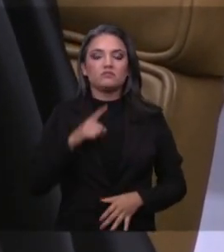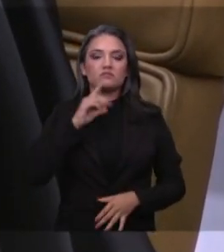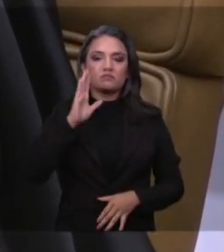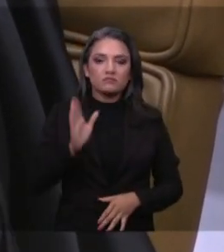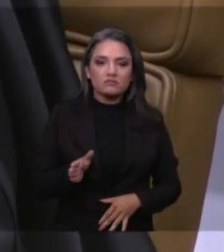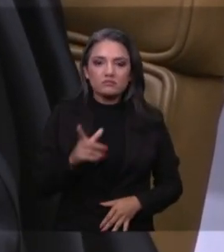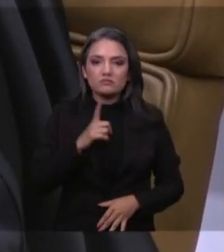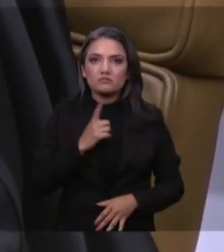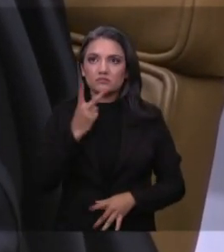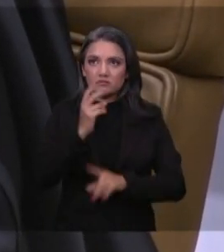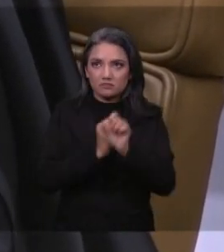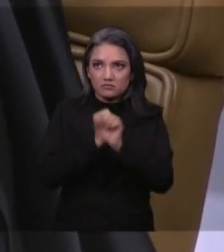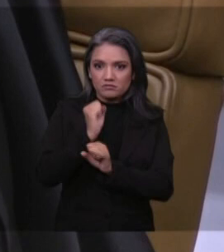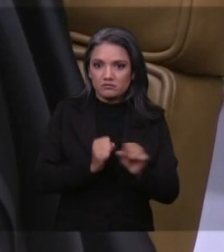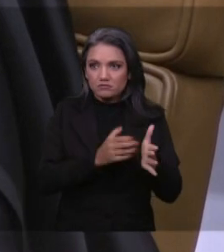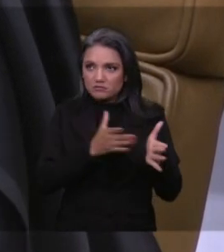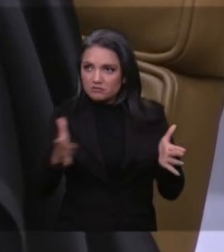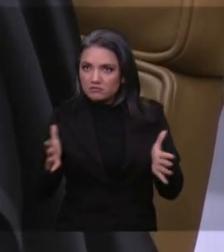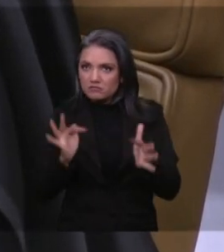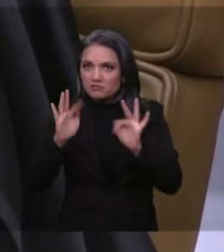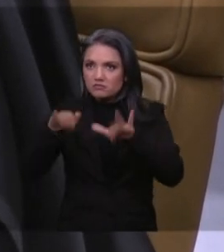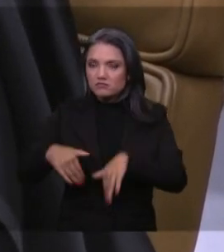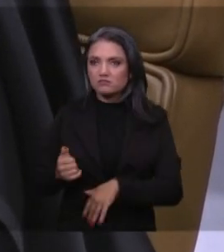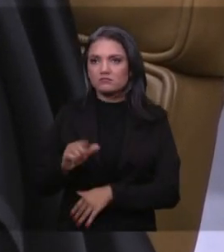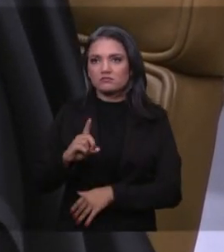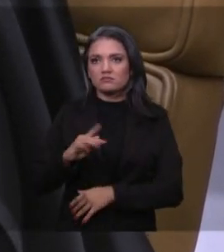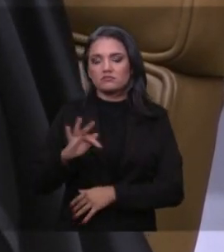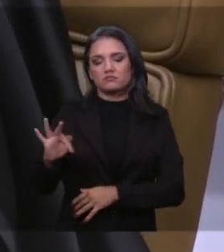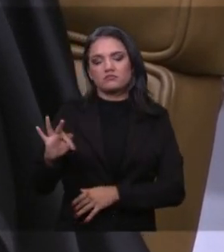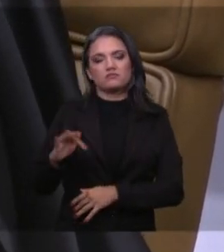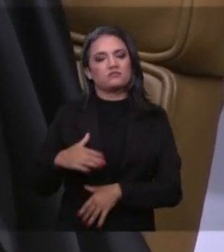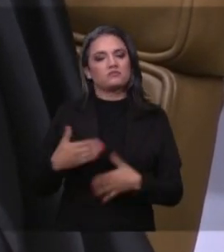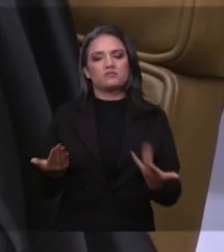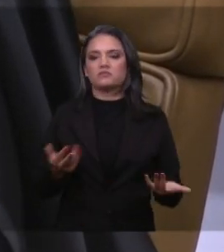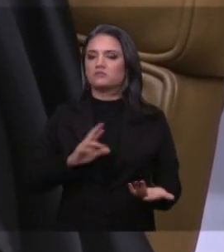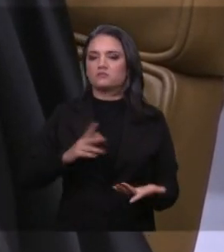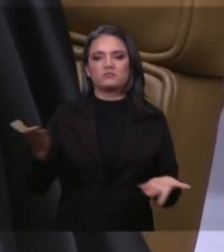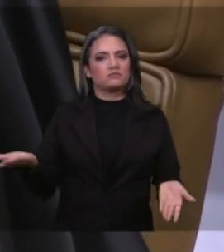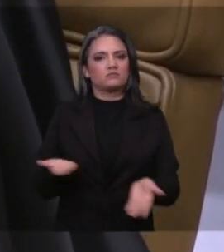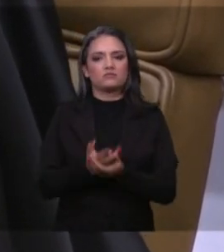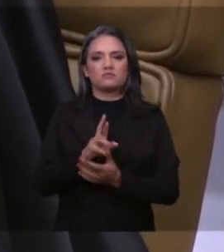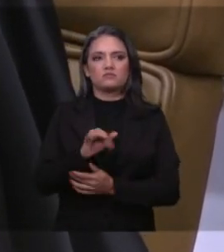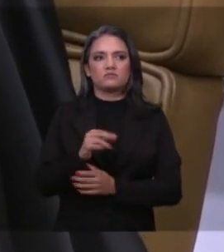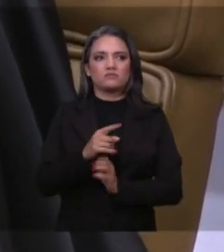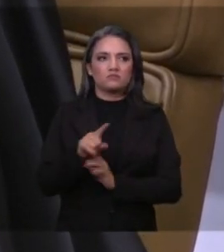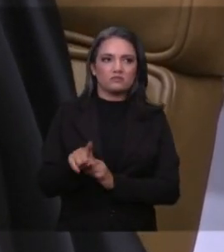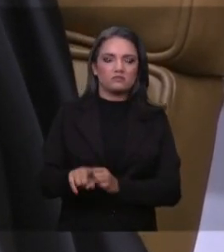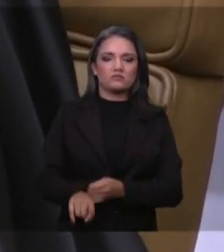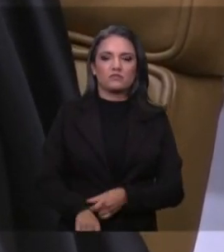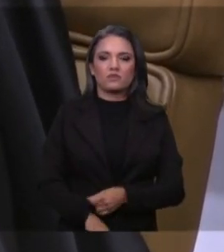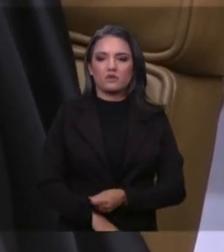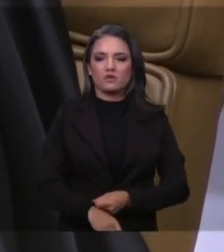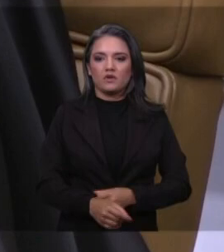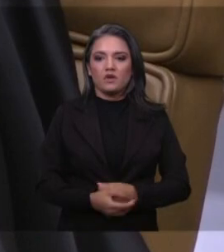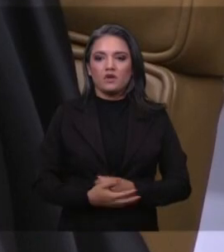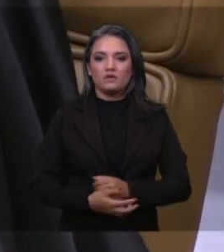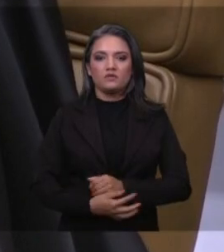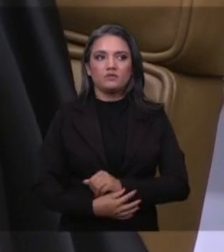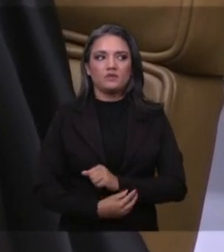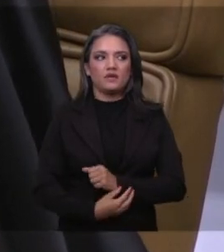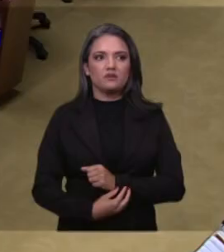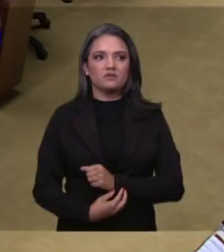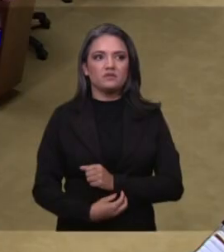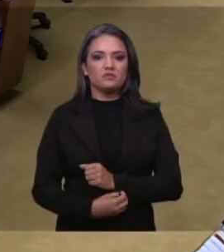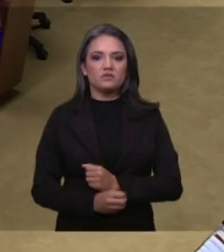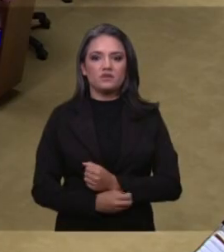nessa altura, os 2 anos do trânsito julgado da DPF, não há que se falar em rescisória prejudicado nesse ponto, o pedido dos